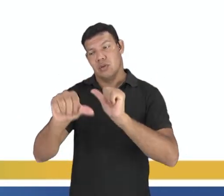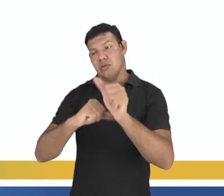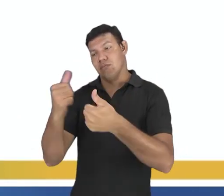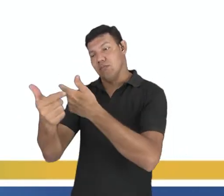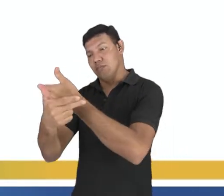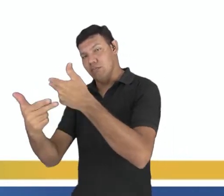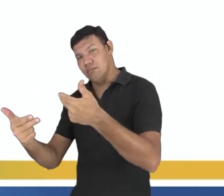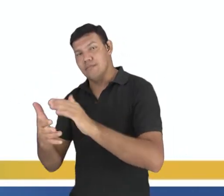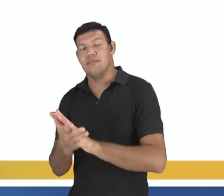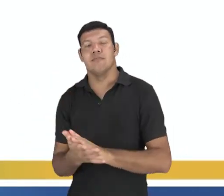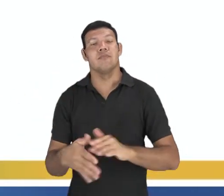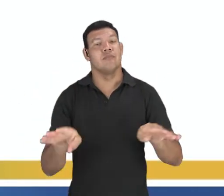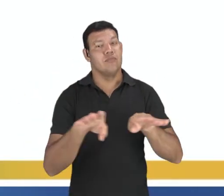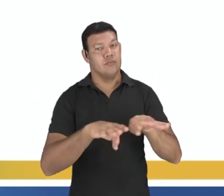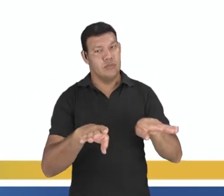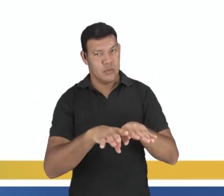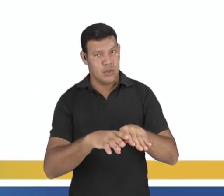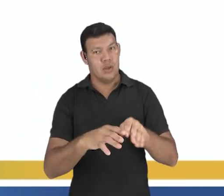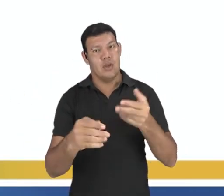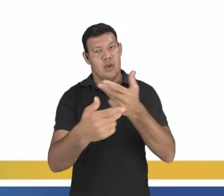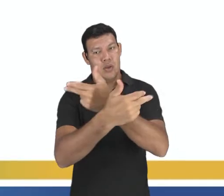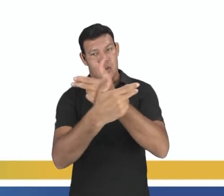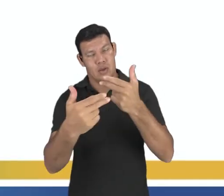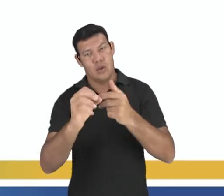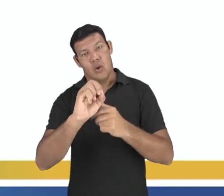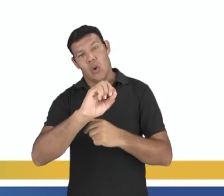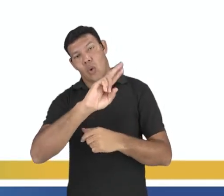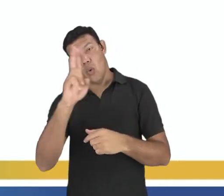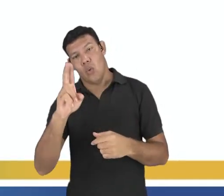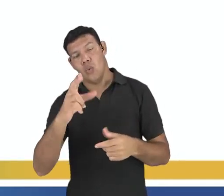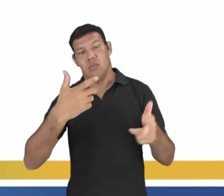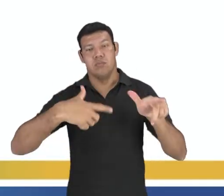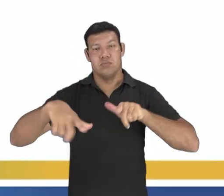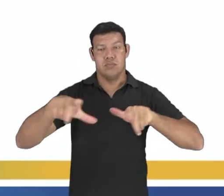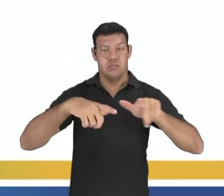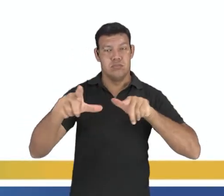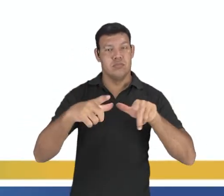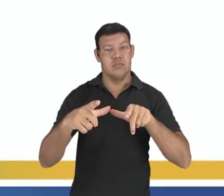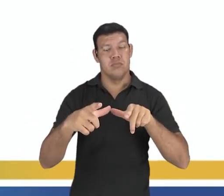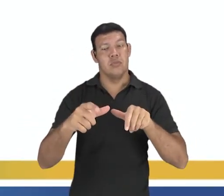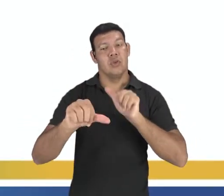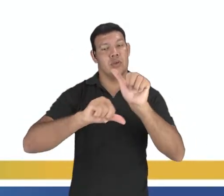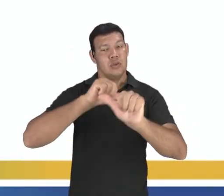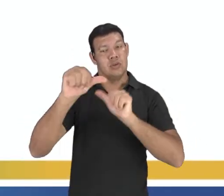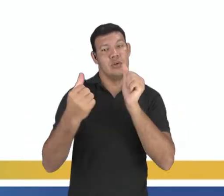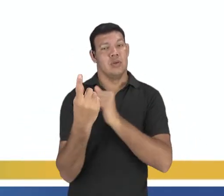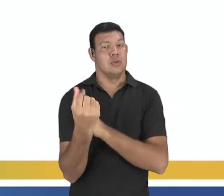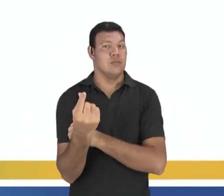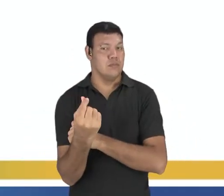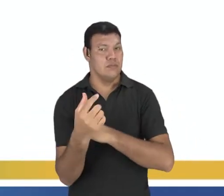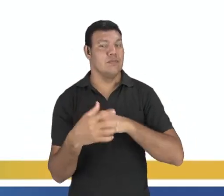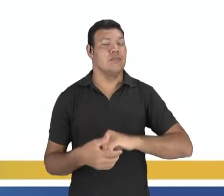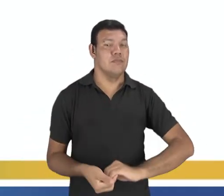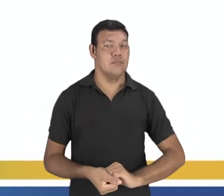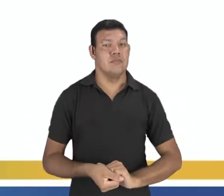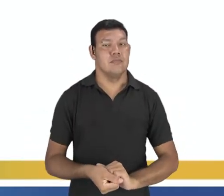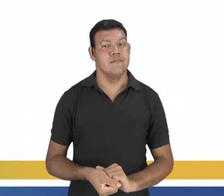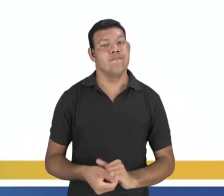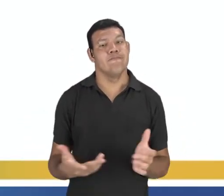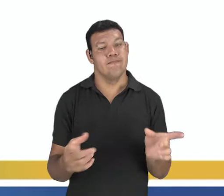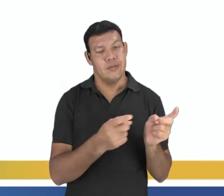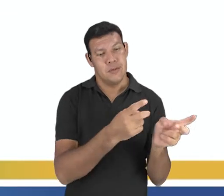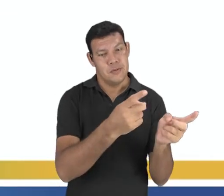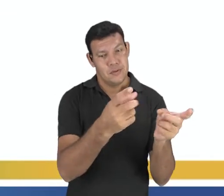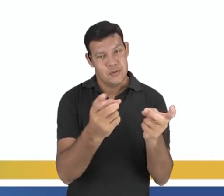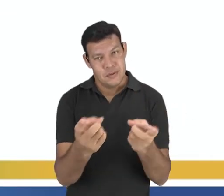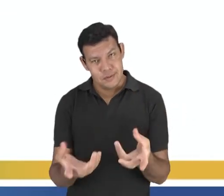trocamos produtos e serviços por dinheiro. Então, basicamente, o comércio é essa prática de